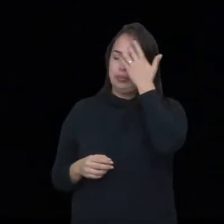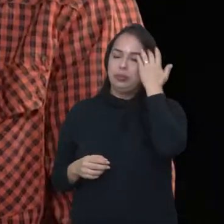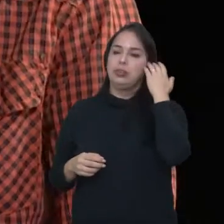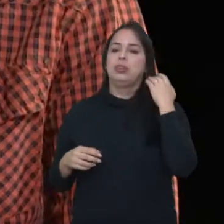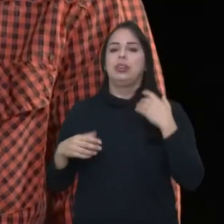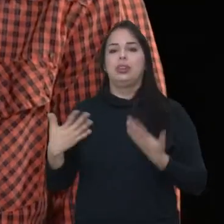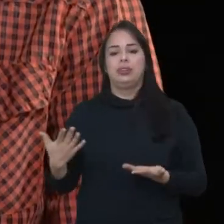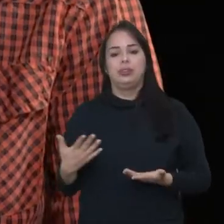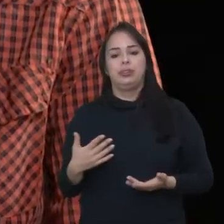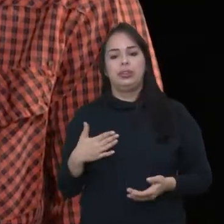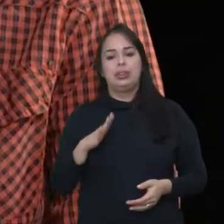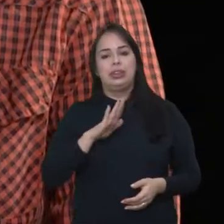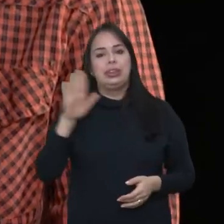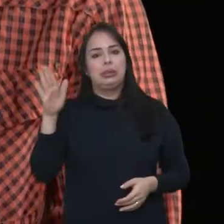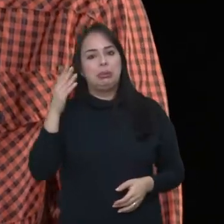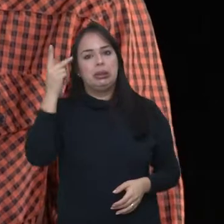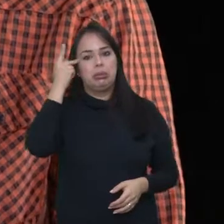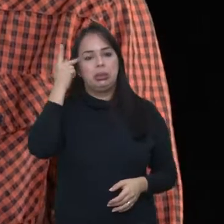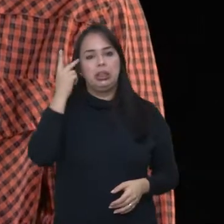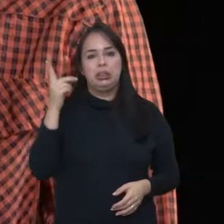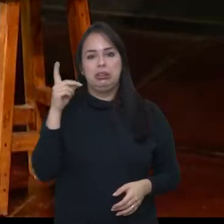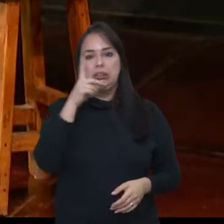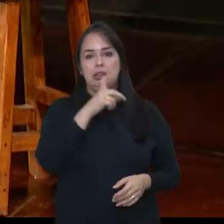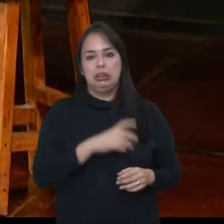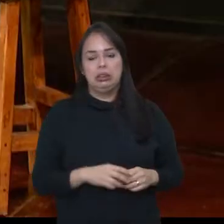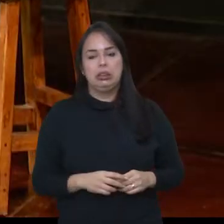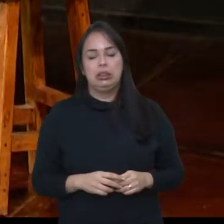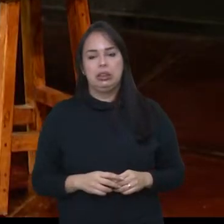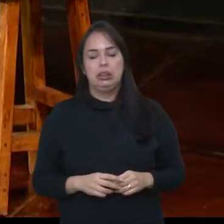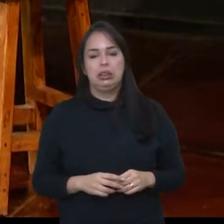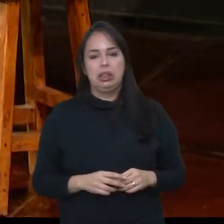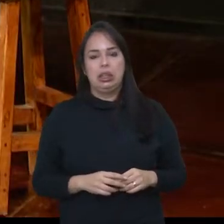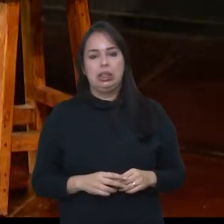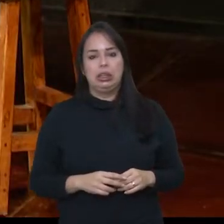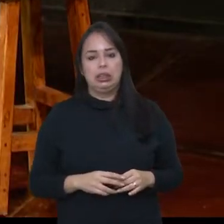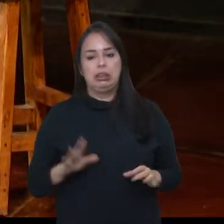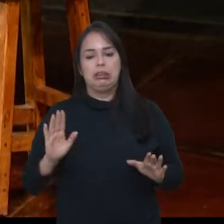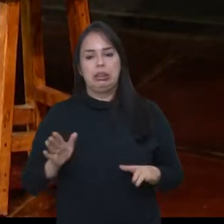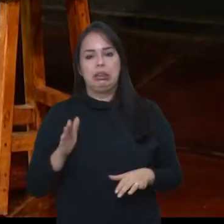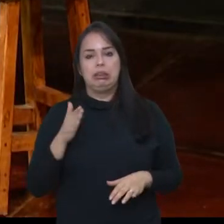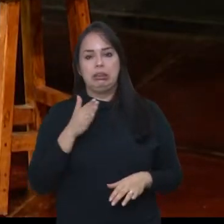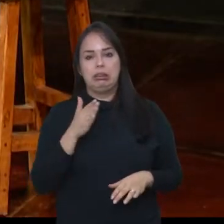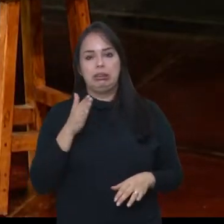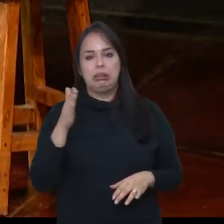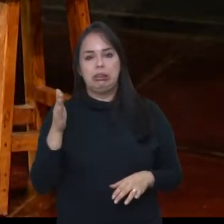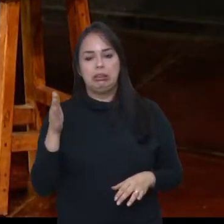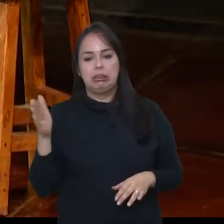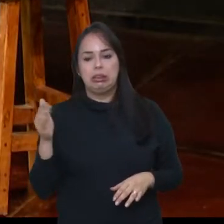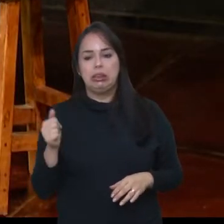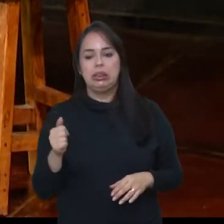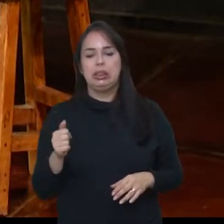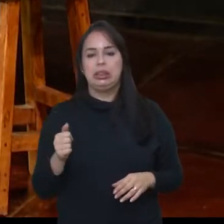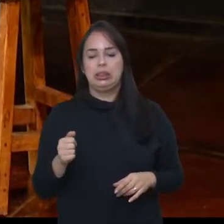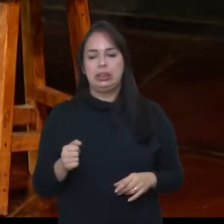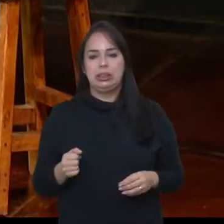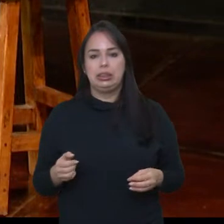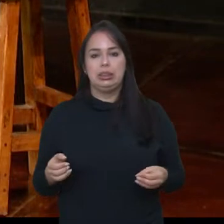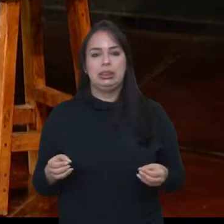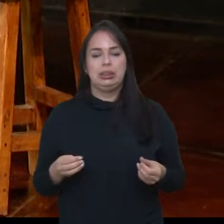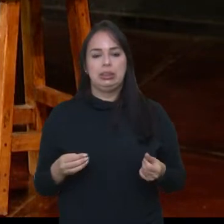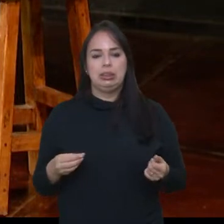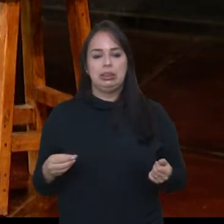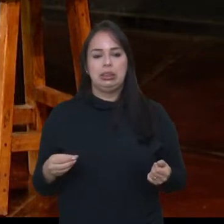Ir pra São Paulo é uma dificuldade. Eu já fui em muito lugar que, putz, nossa, era aqui, tipo, e você